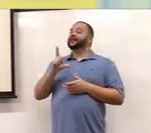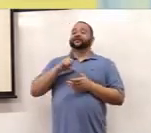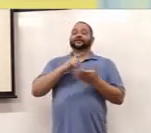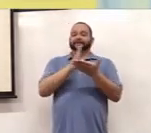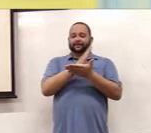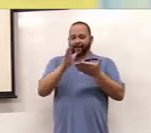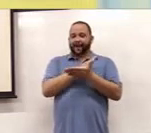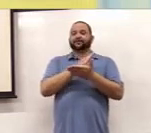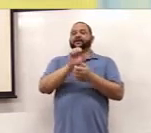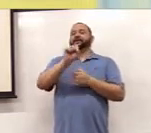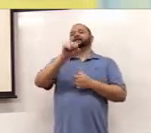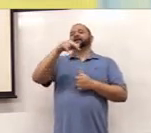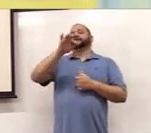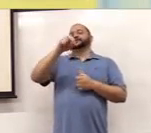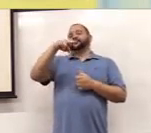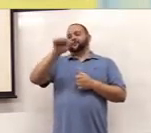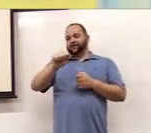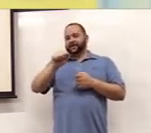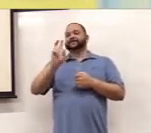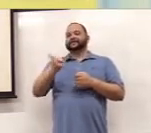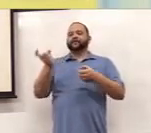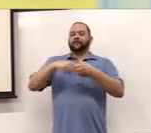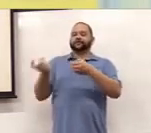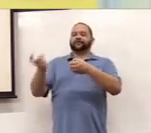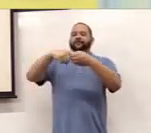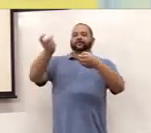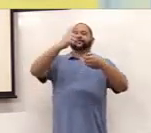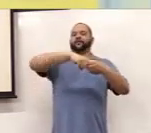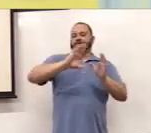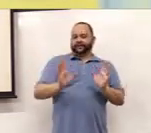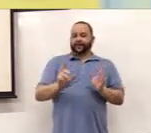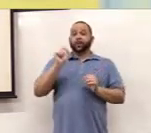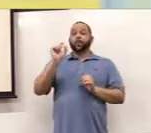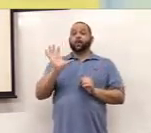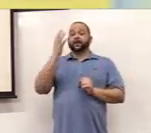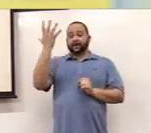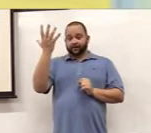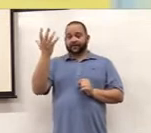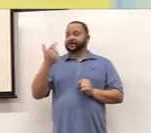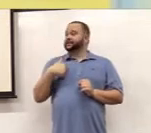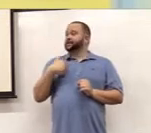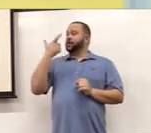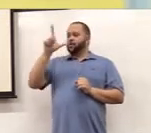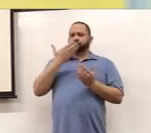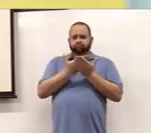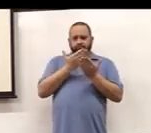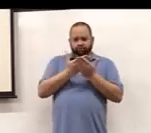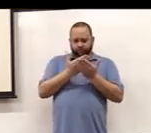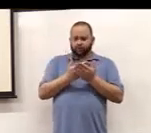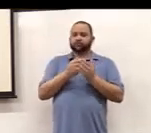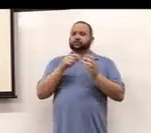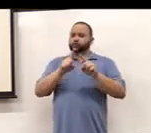Pedaços desse tema da sinfonia vão aparecendo durante os quatro momentos. O que acontece? Um outro analista chamado